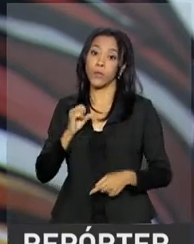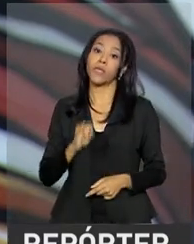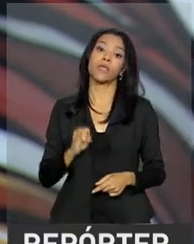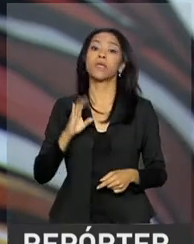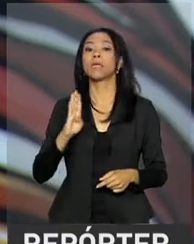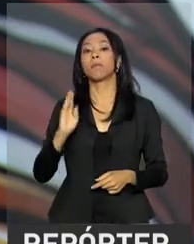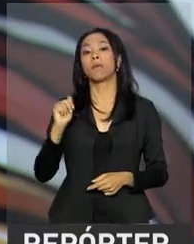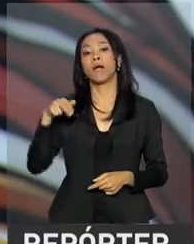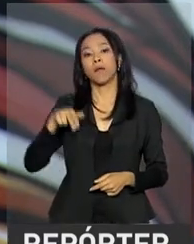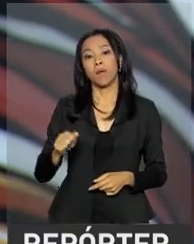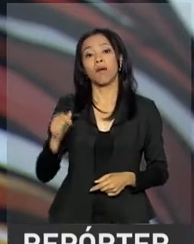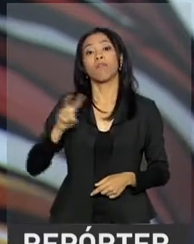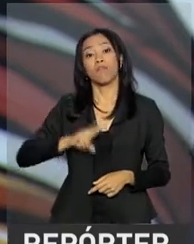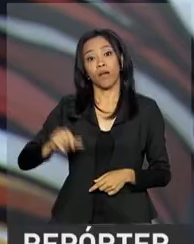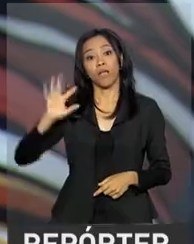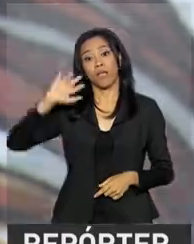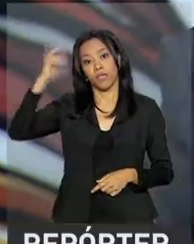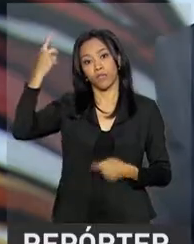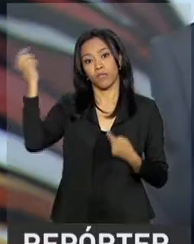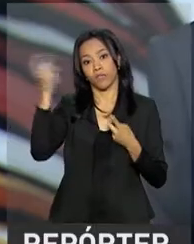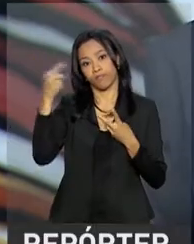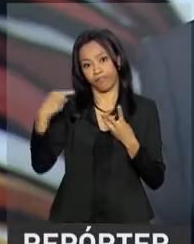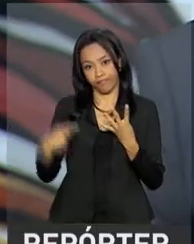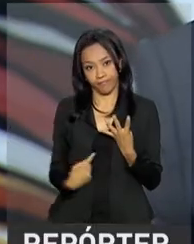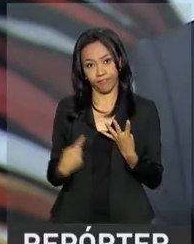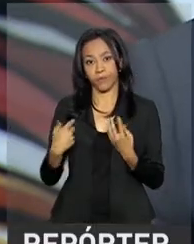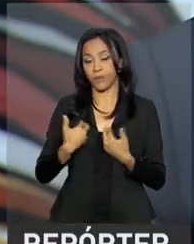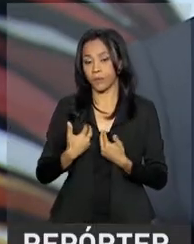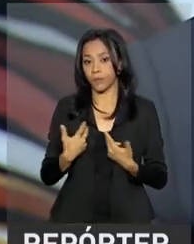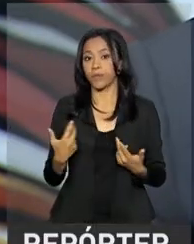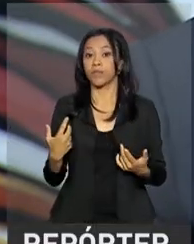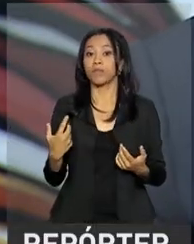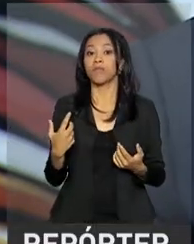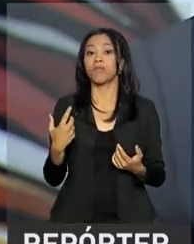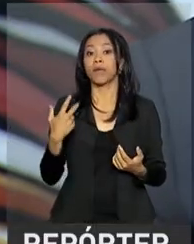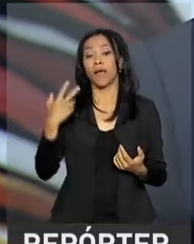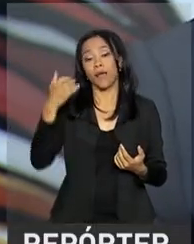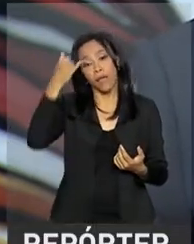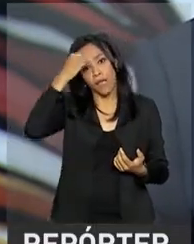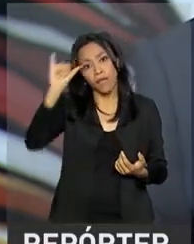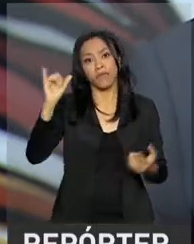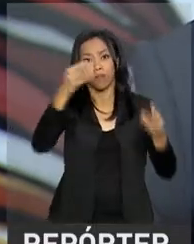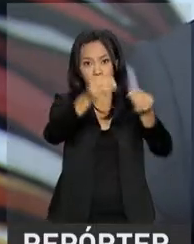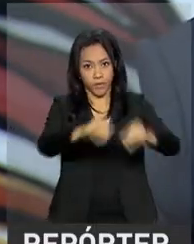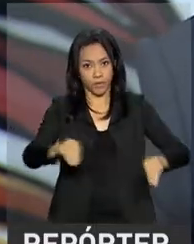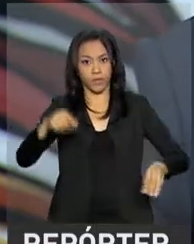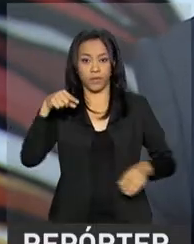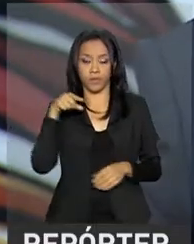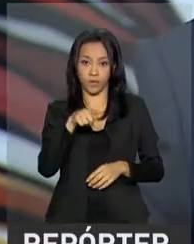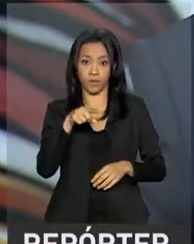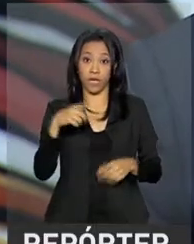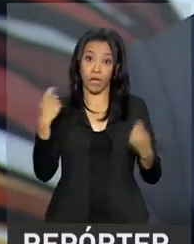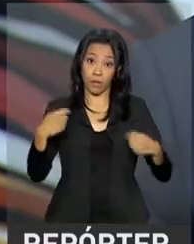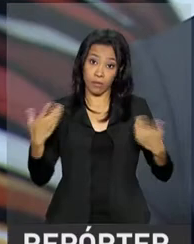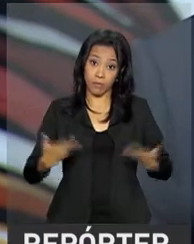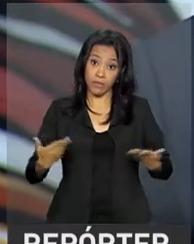mudar e embargar o embargo ele precisa de uma série de elementos